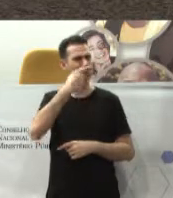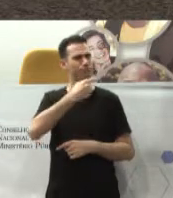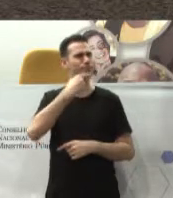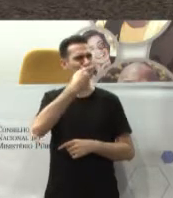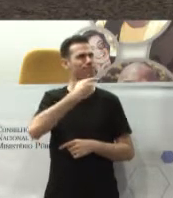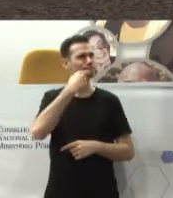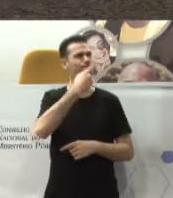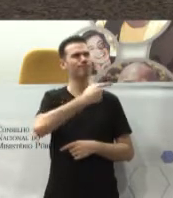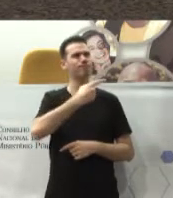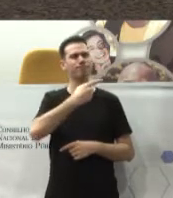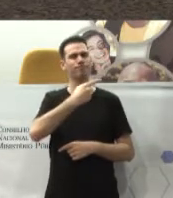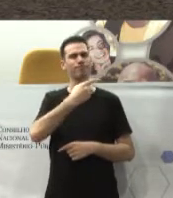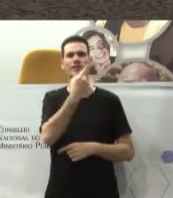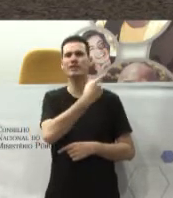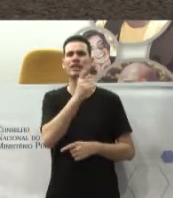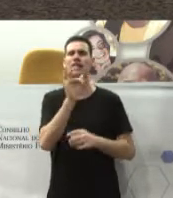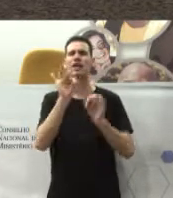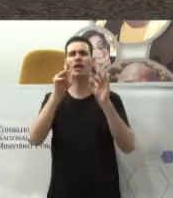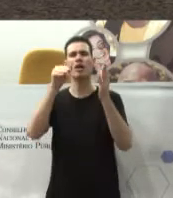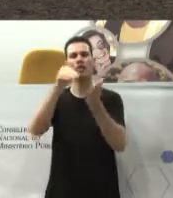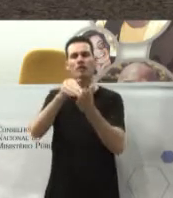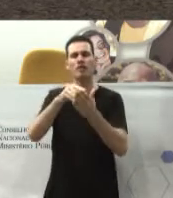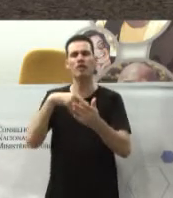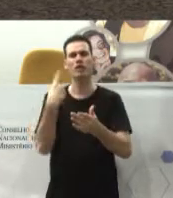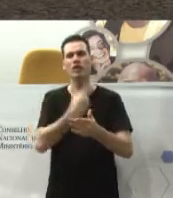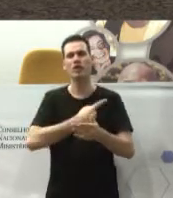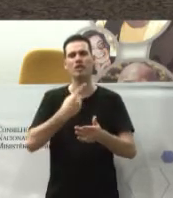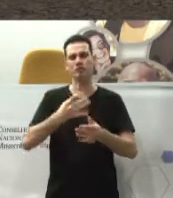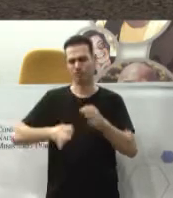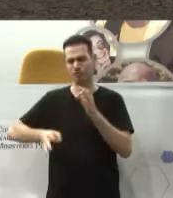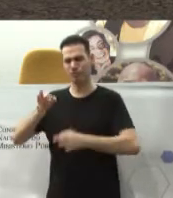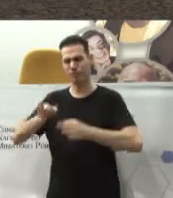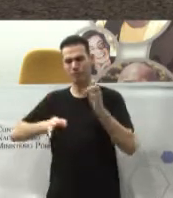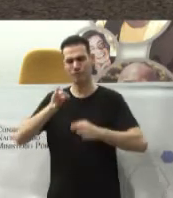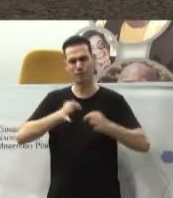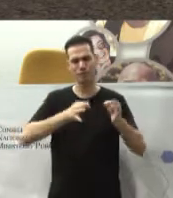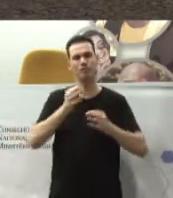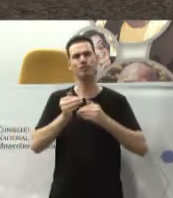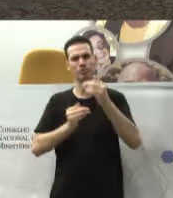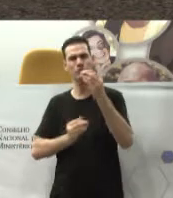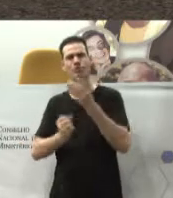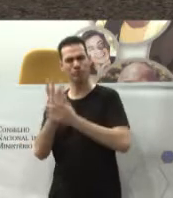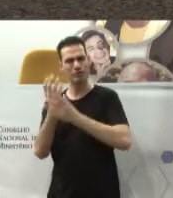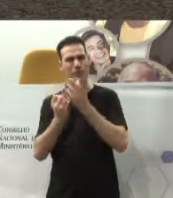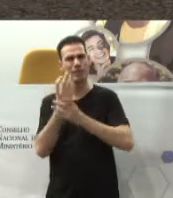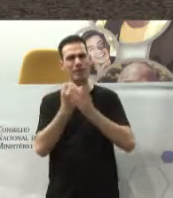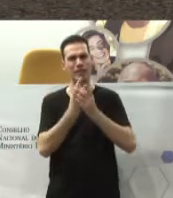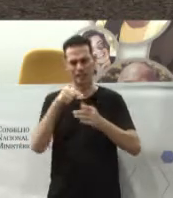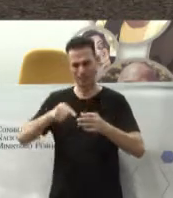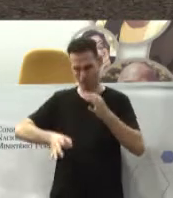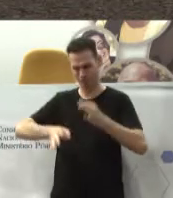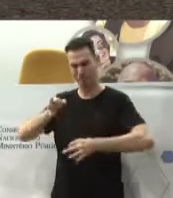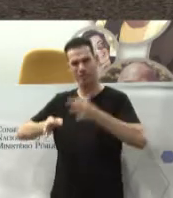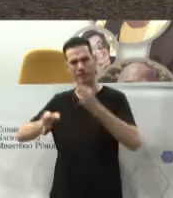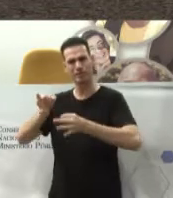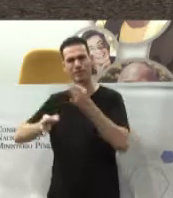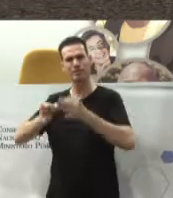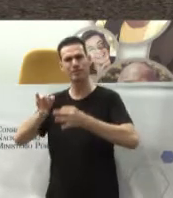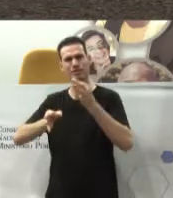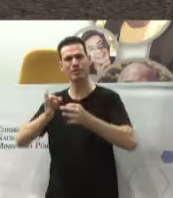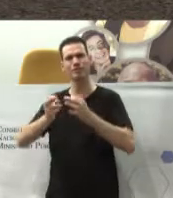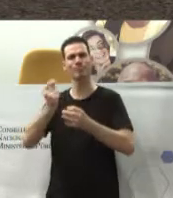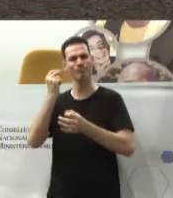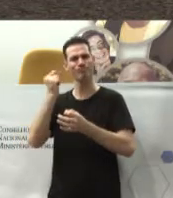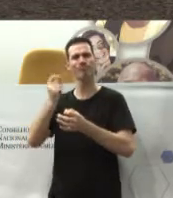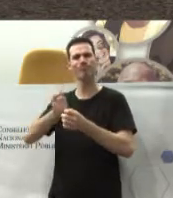na margem final dessa judicialização que estamos a produzir. Estamos a produzir uma judicialização que não é mais sustentável, uma